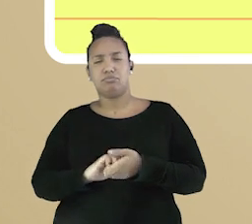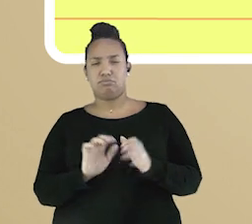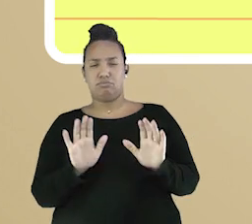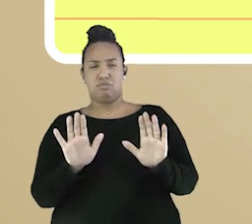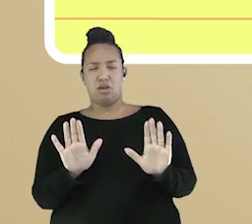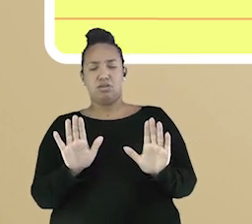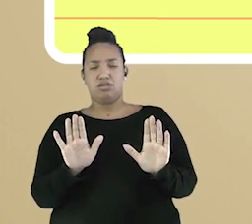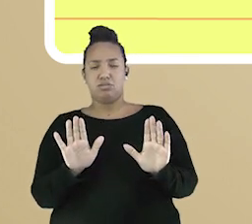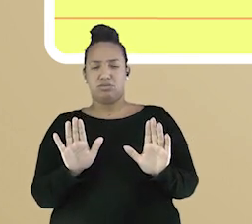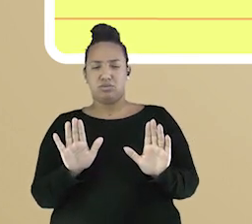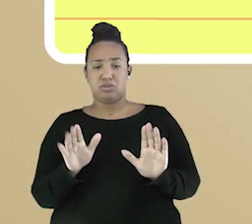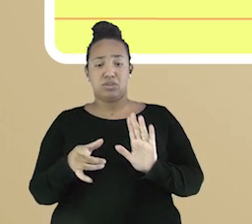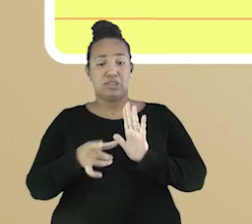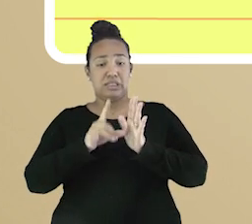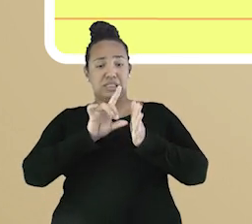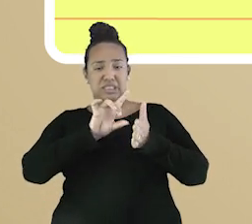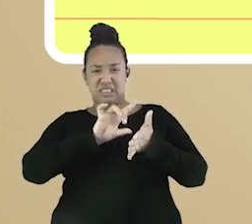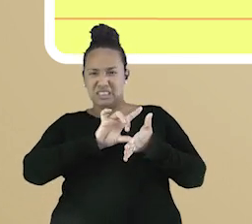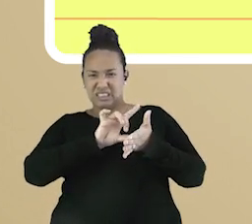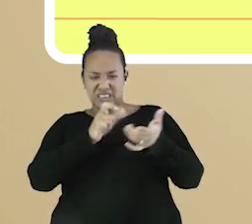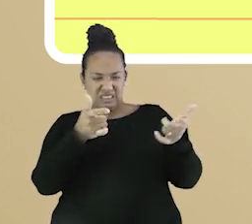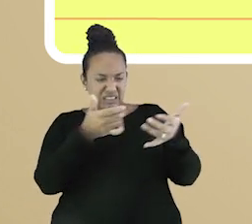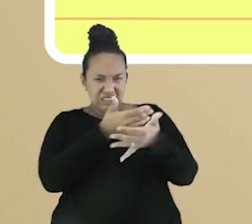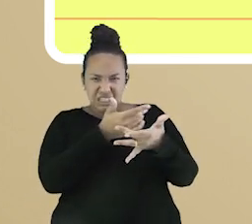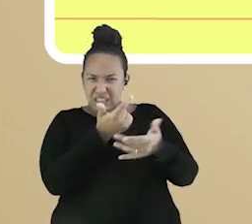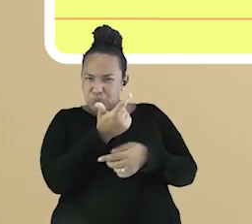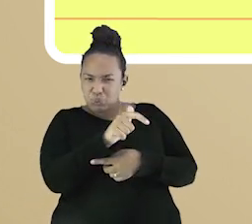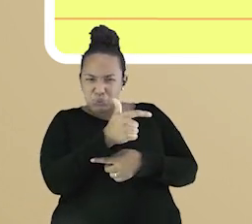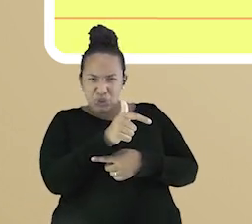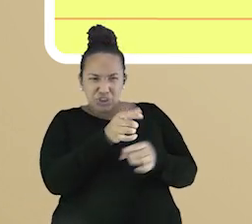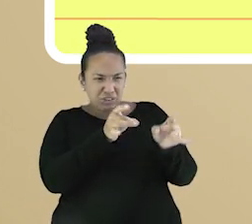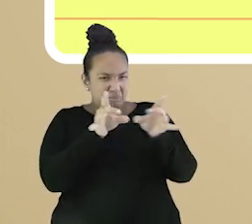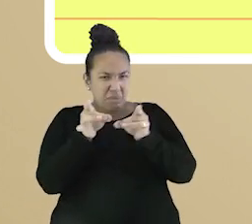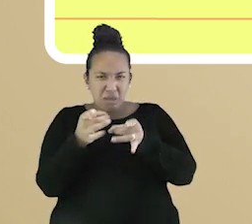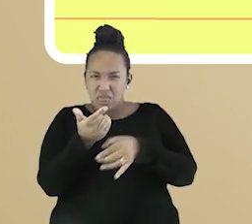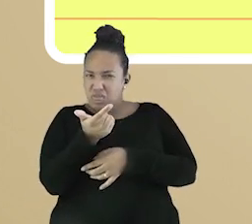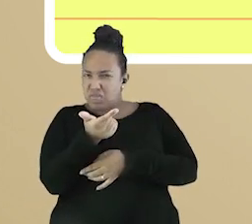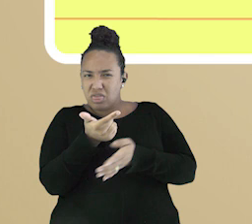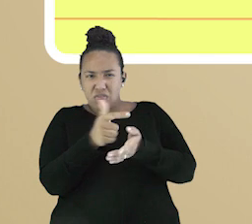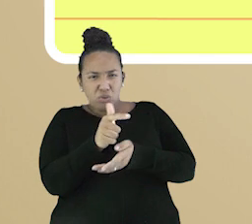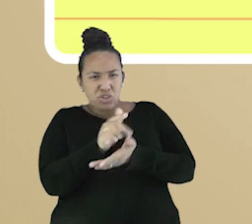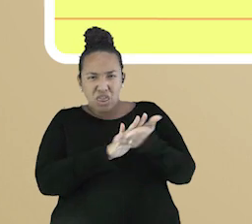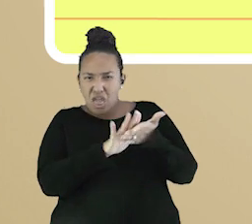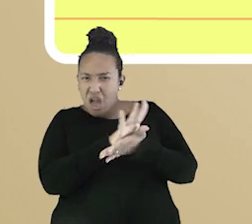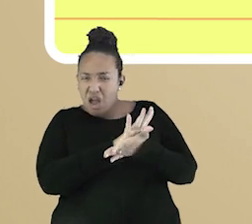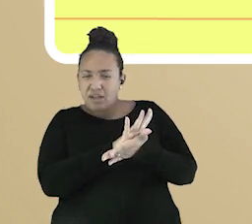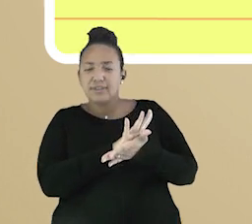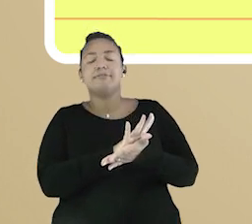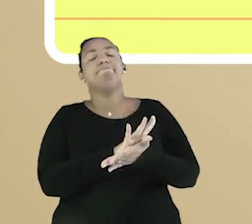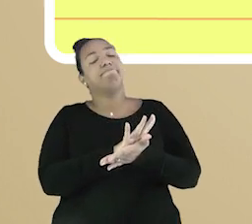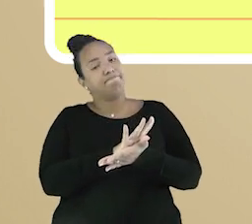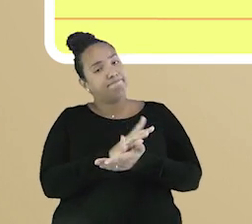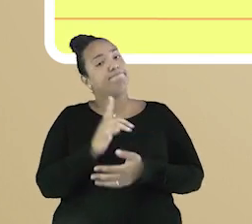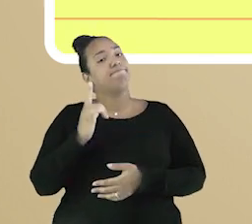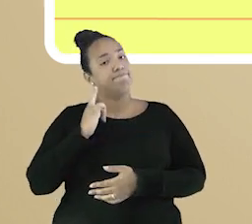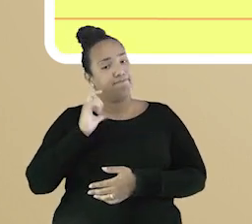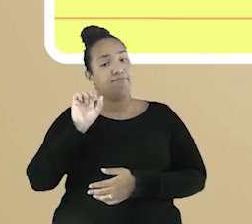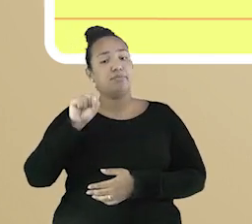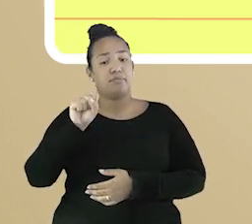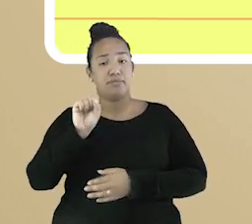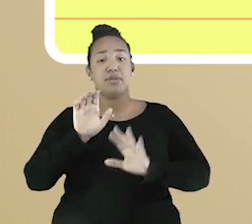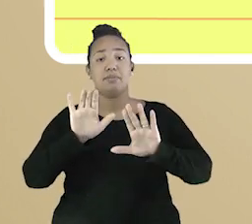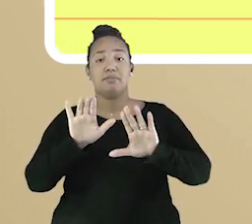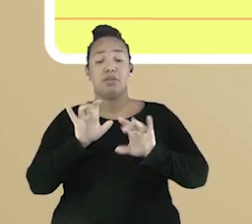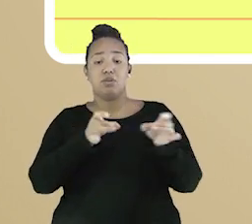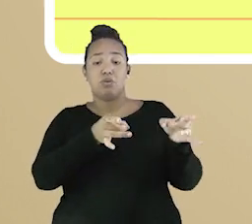Mas espera aí, antes não existiam cidades ou comércio na Idade Média? Sim, existiam. O